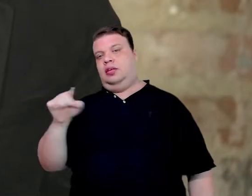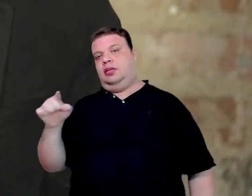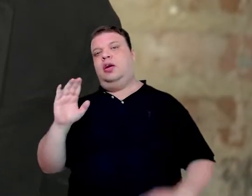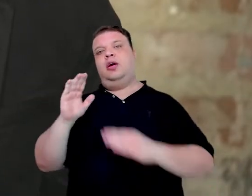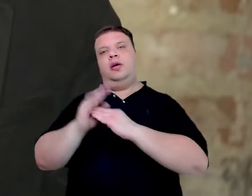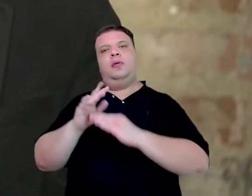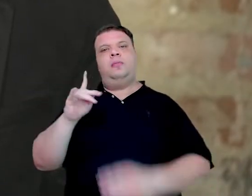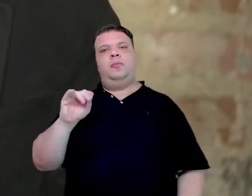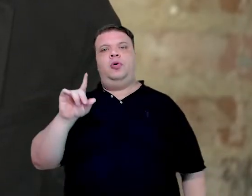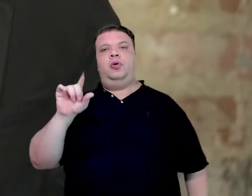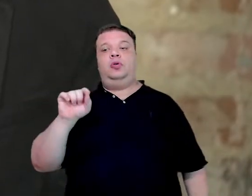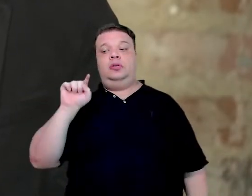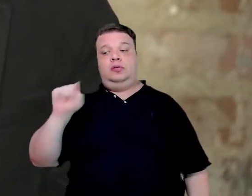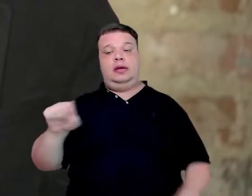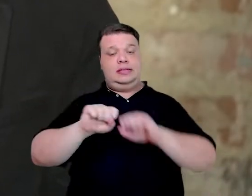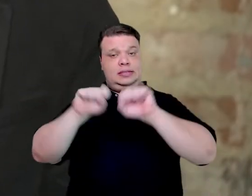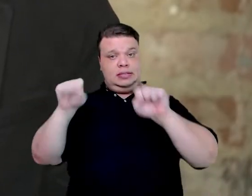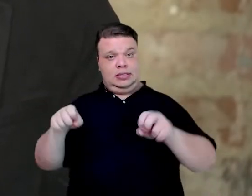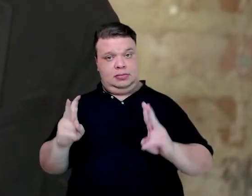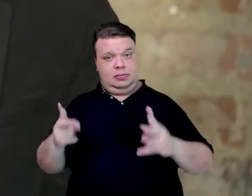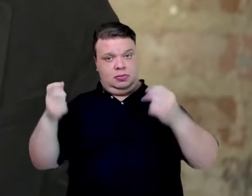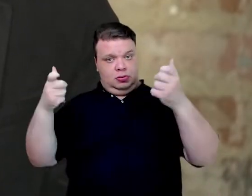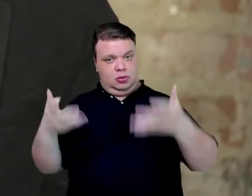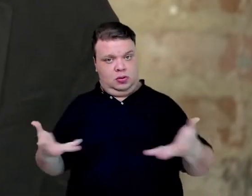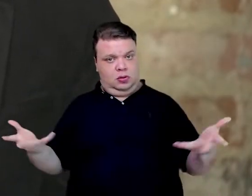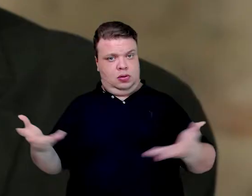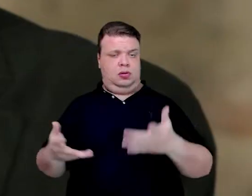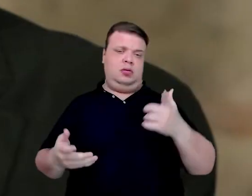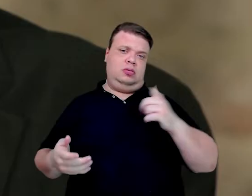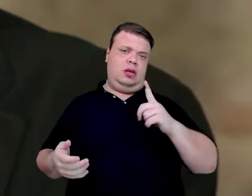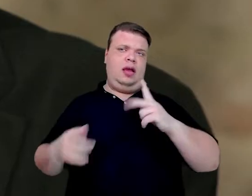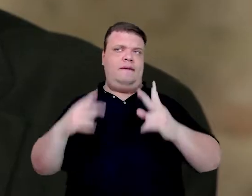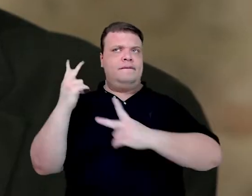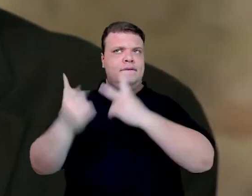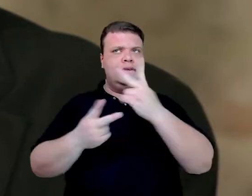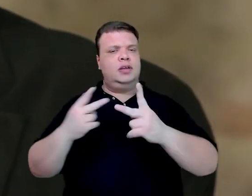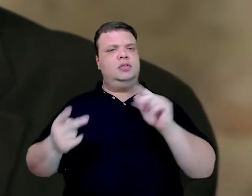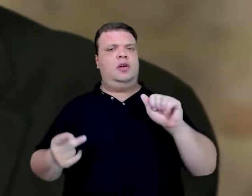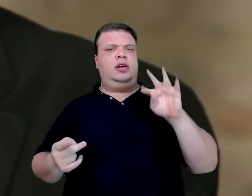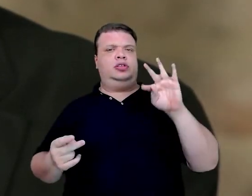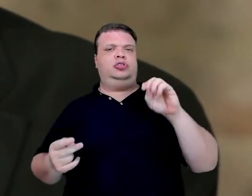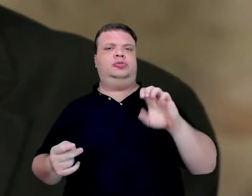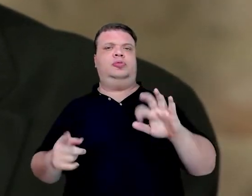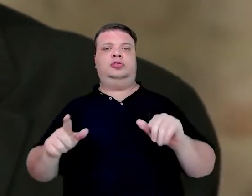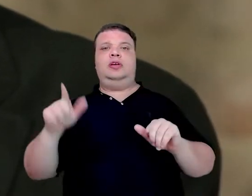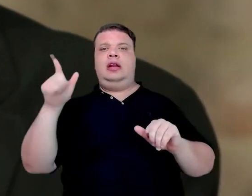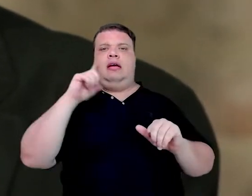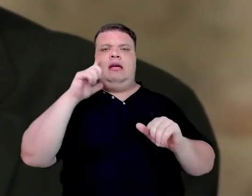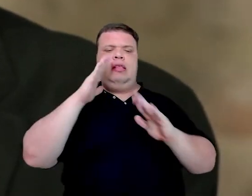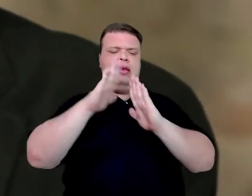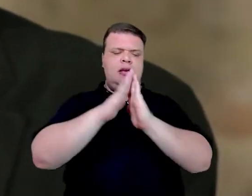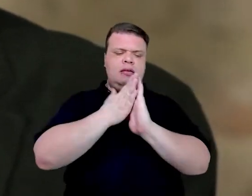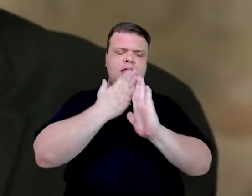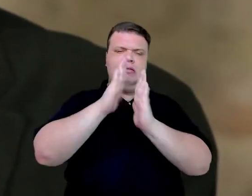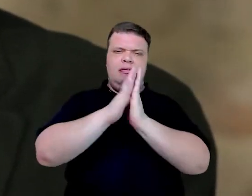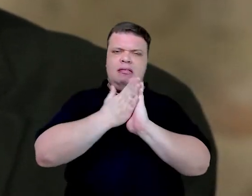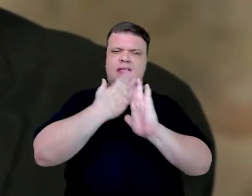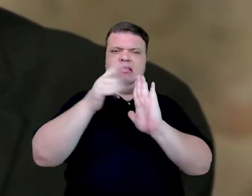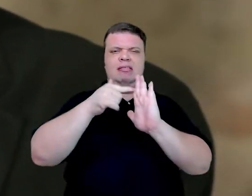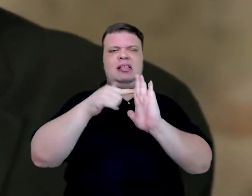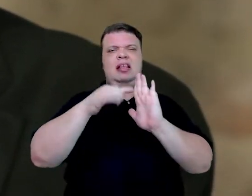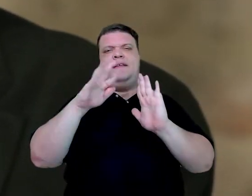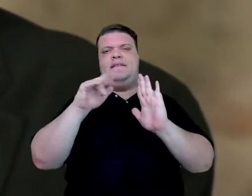60 graus de latitude e o polo. Esse sistema que a gente falou agora, né, de ventos na atmosfera, ele